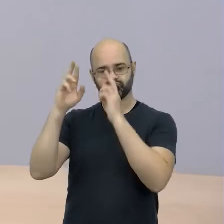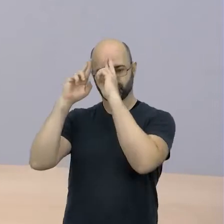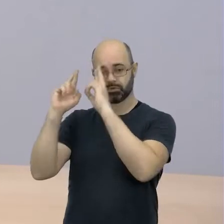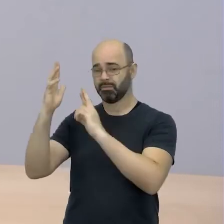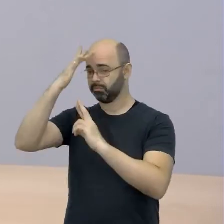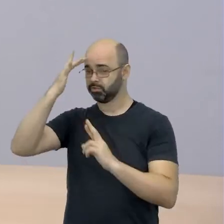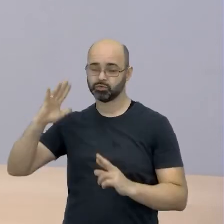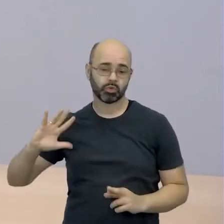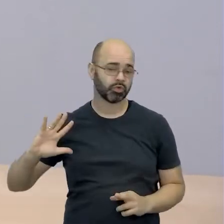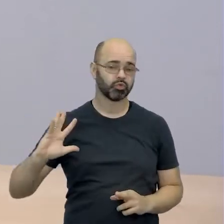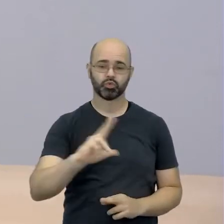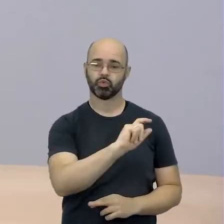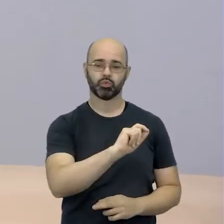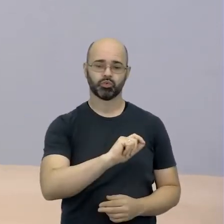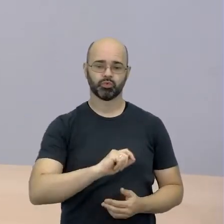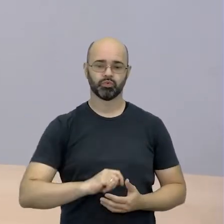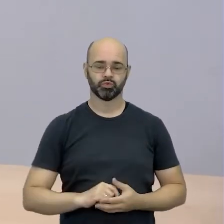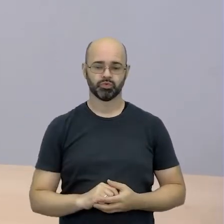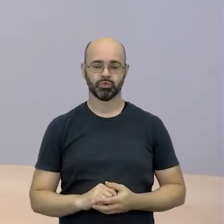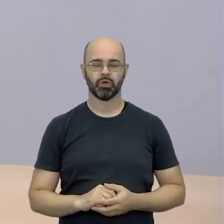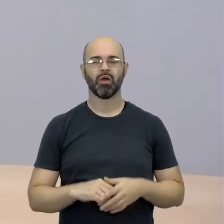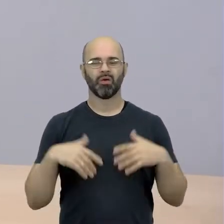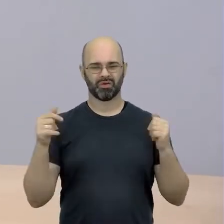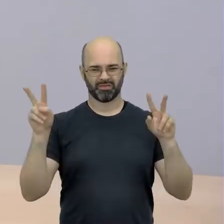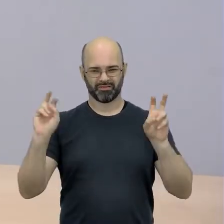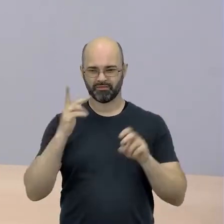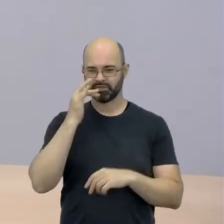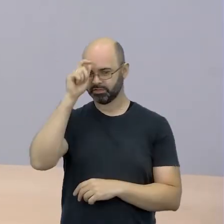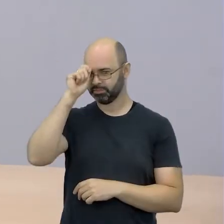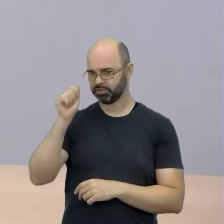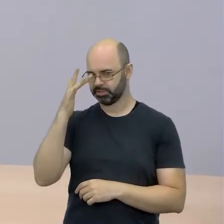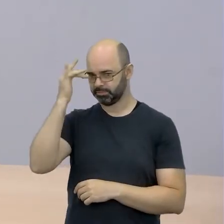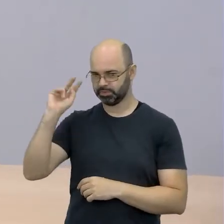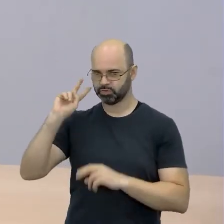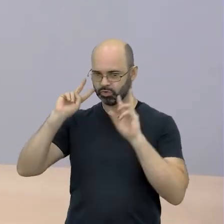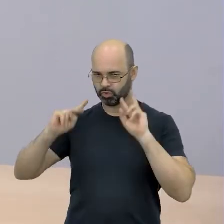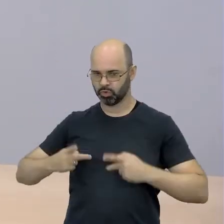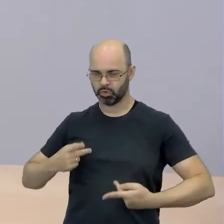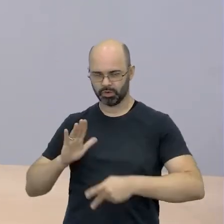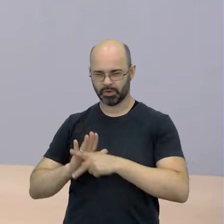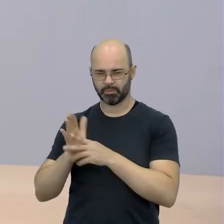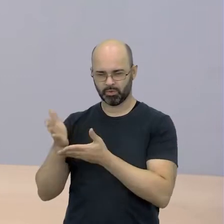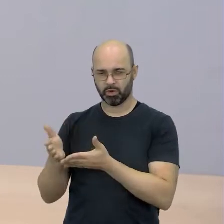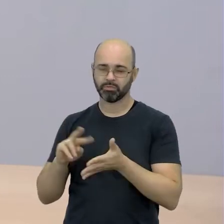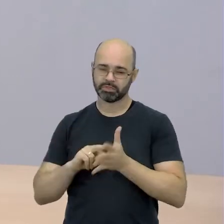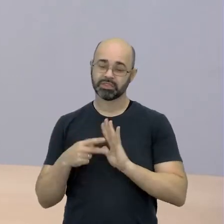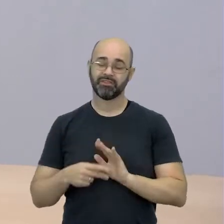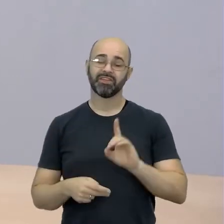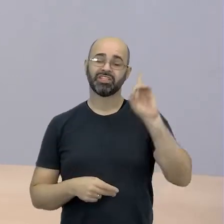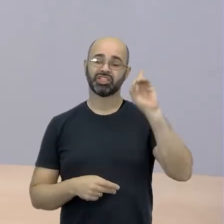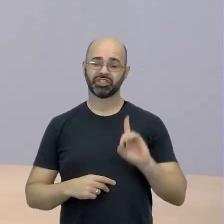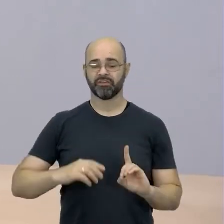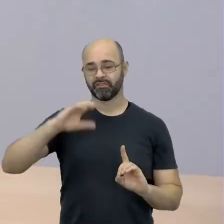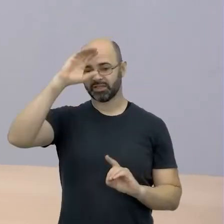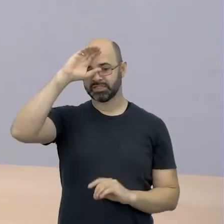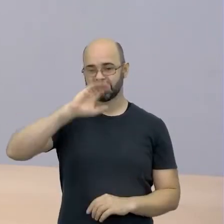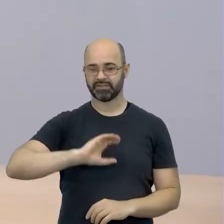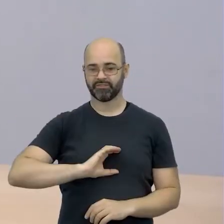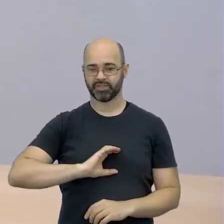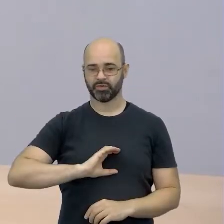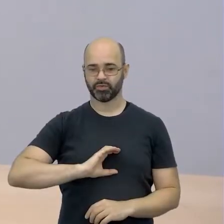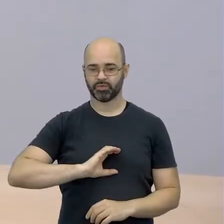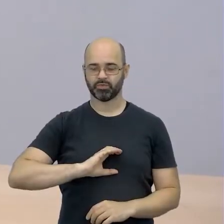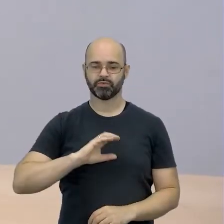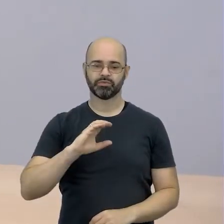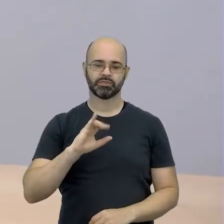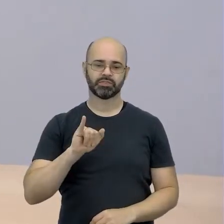as pessoas. E quando a gente fala de dignidade humana, a gente está falando de direitos civis, de